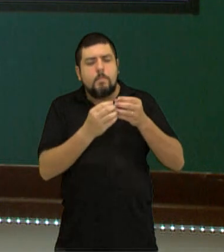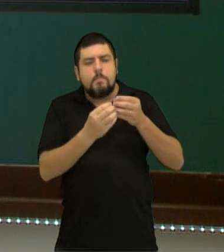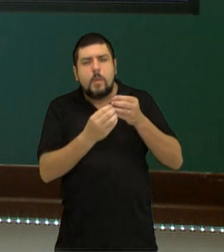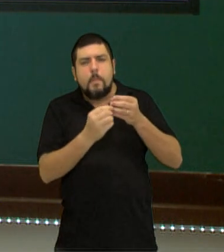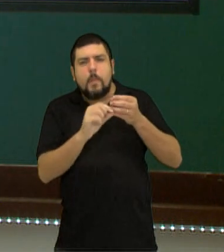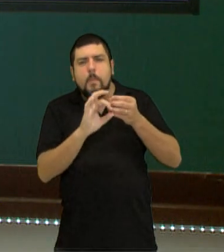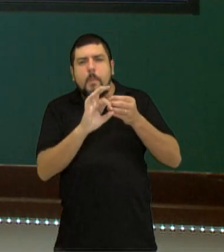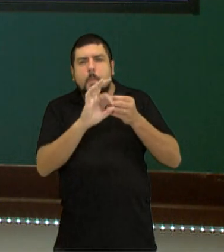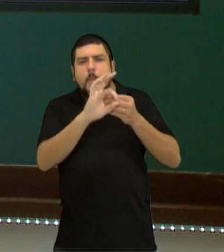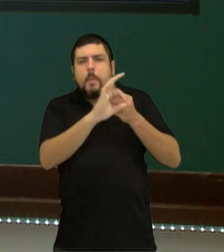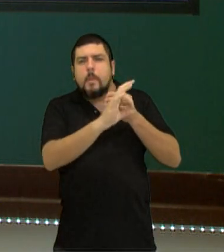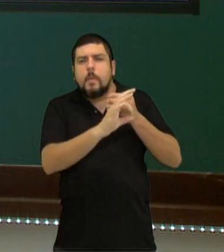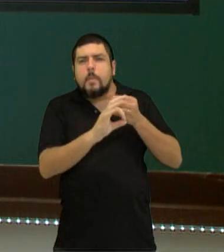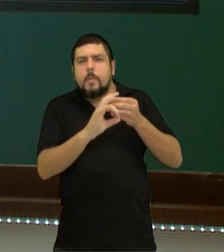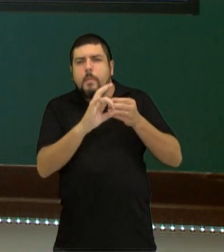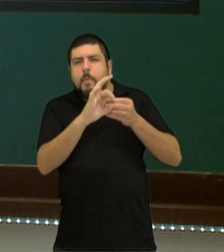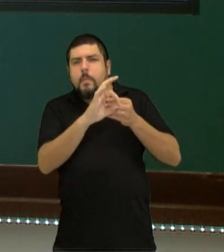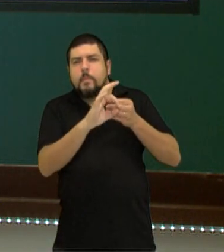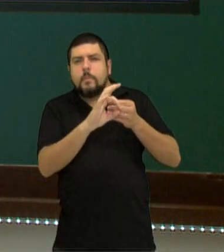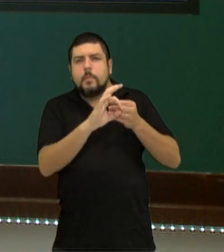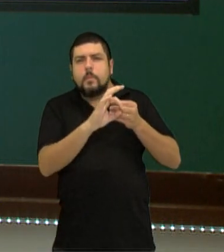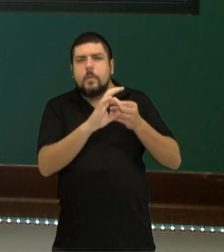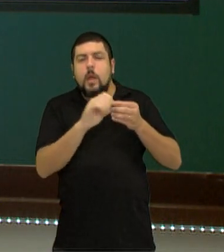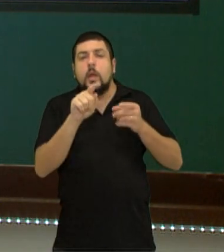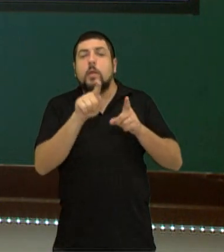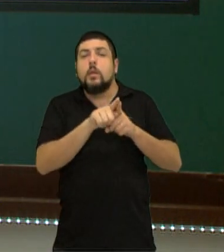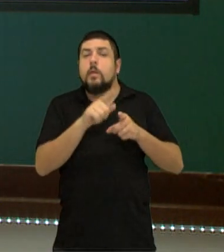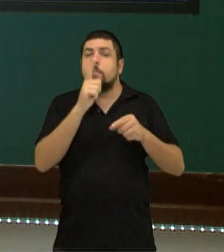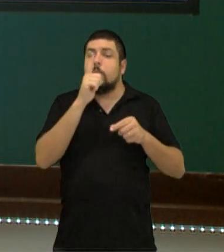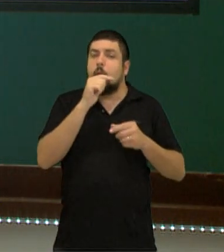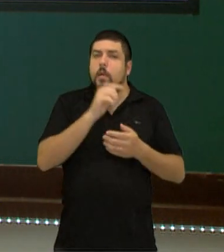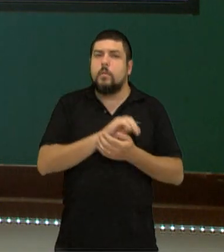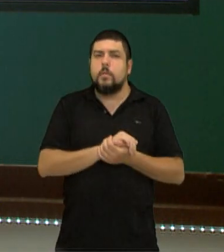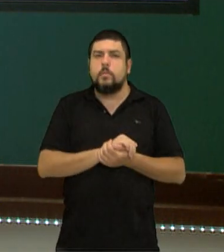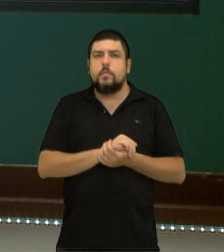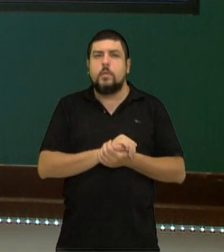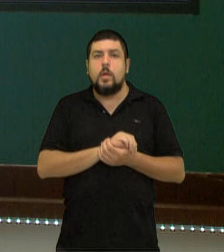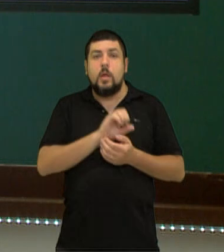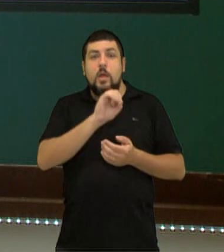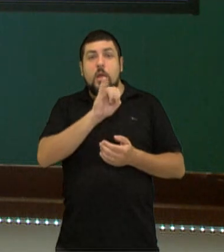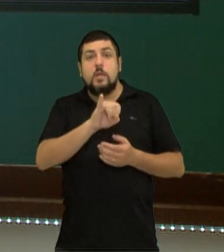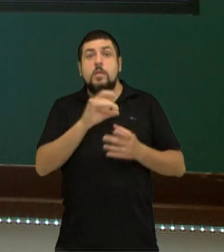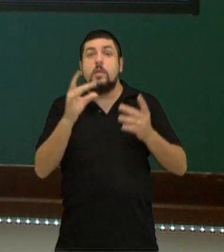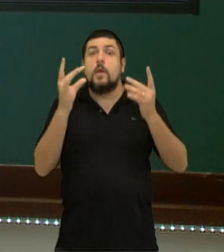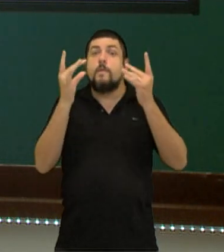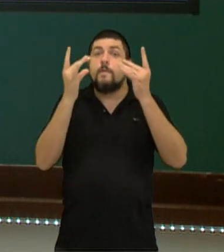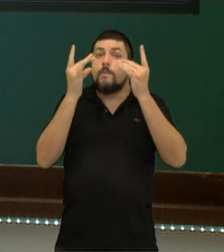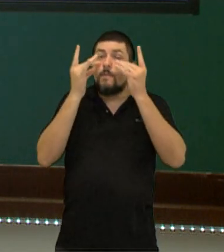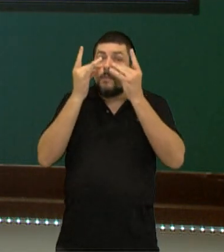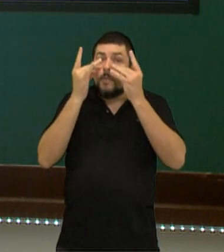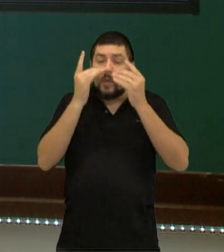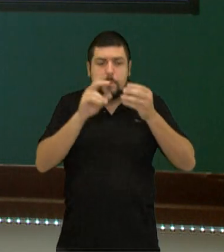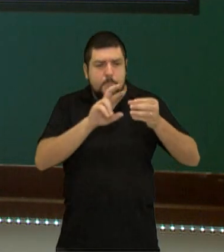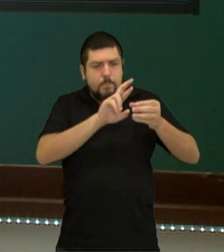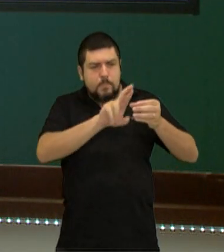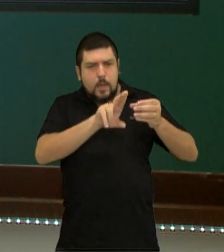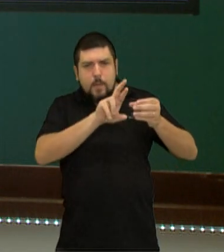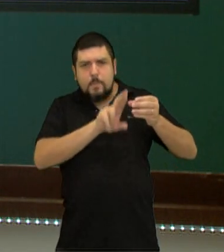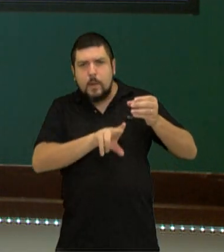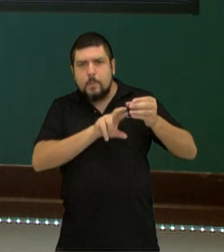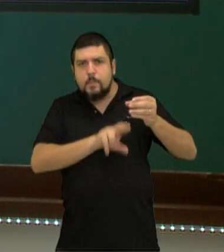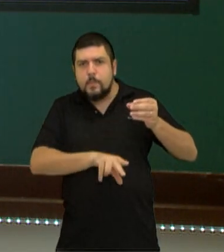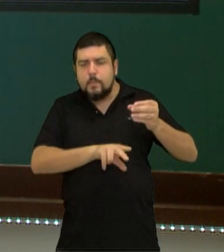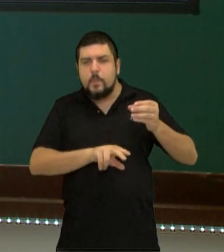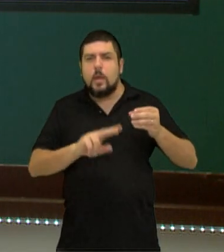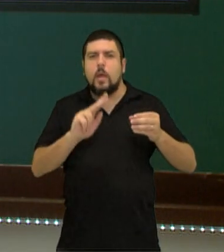bolinhas com gás. Eu vejo três coisas distintas. Se eu vejo coisas distintas, diferentes, é